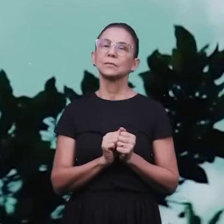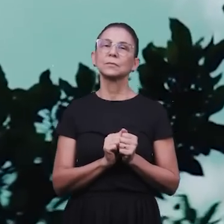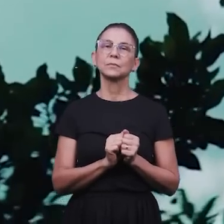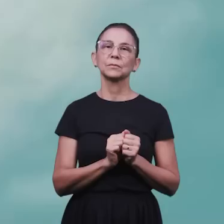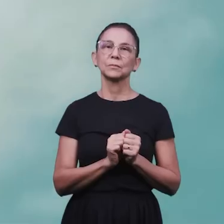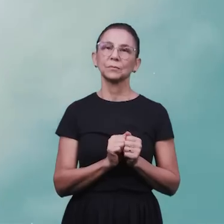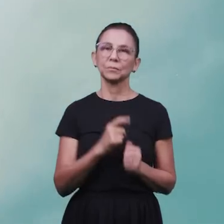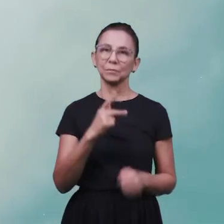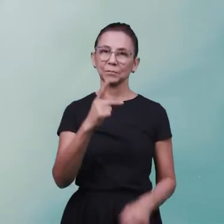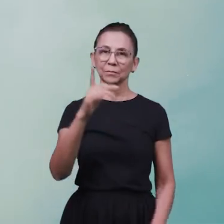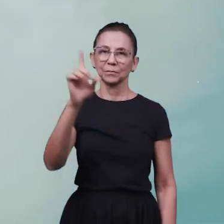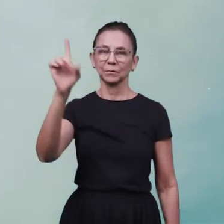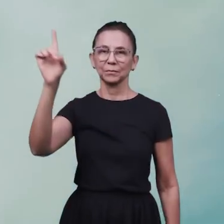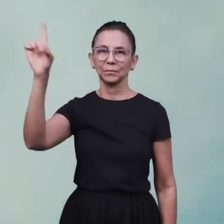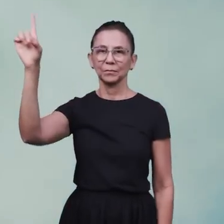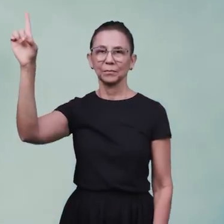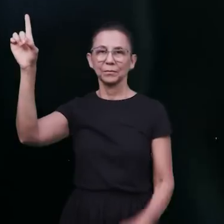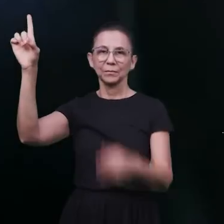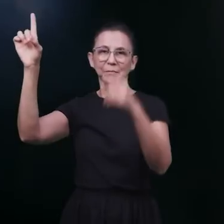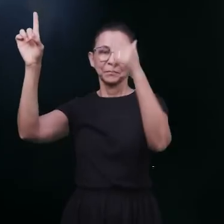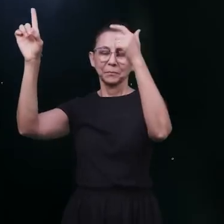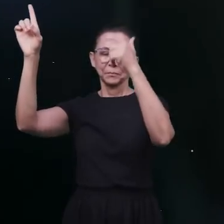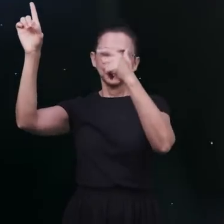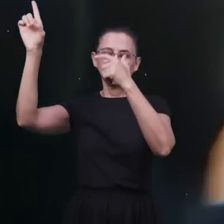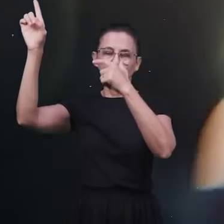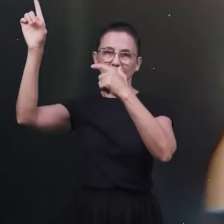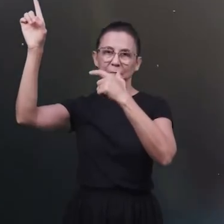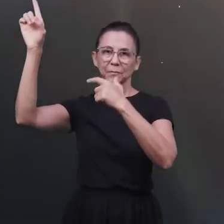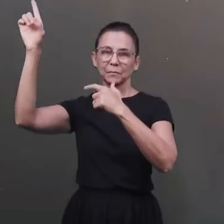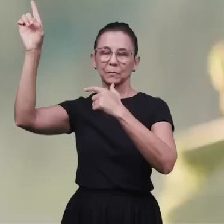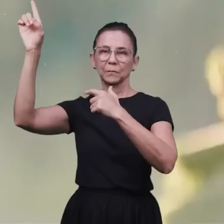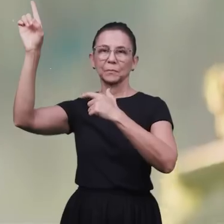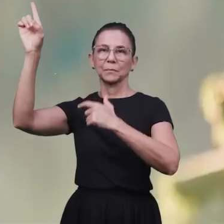vencerá com o vosso Deus.